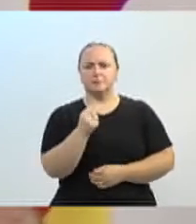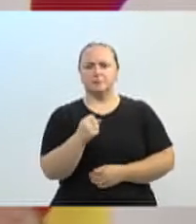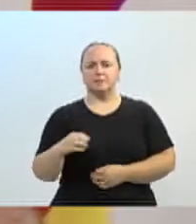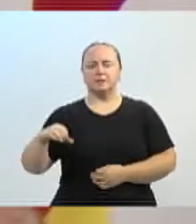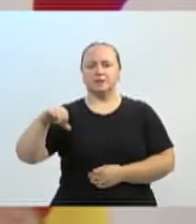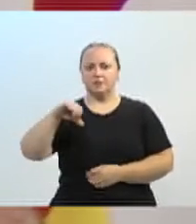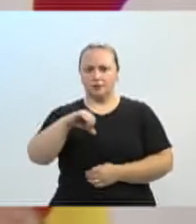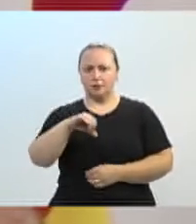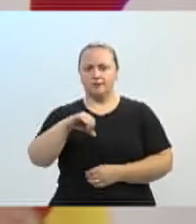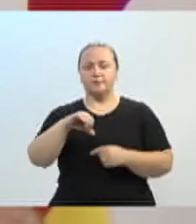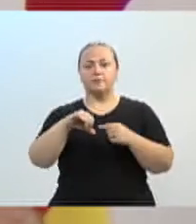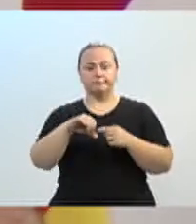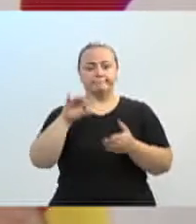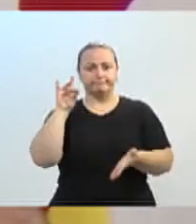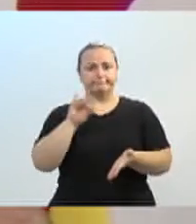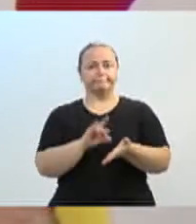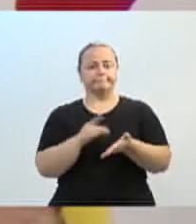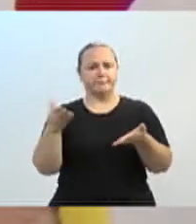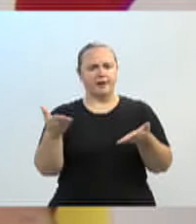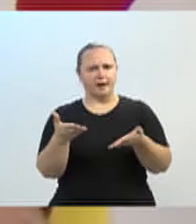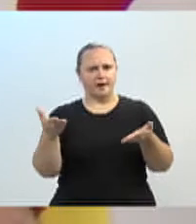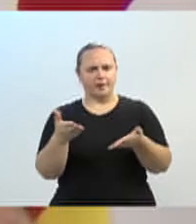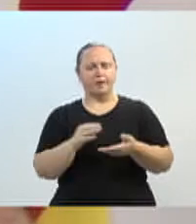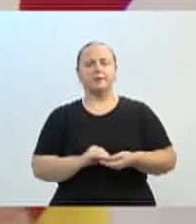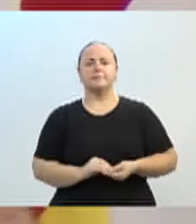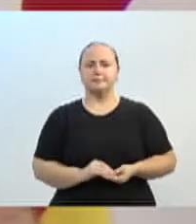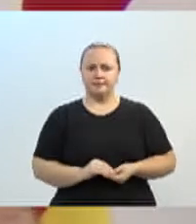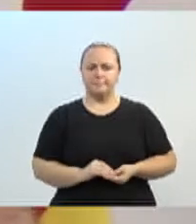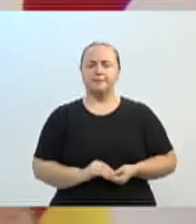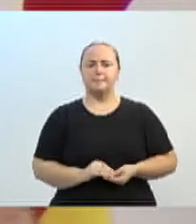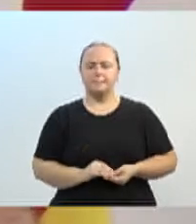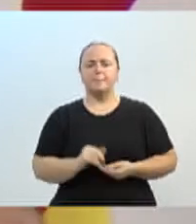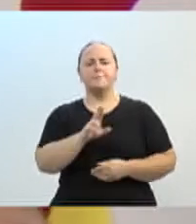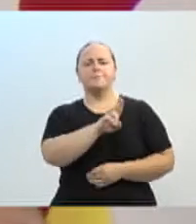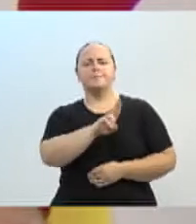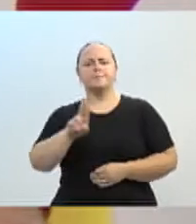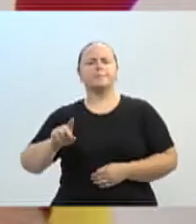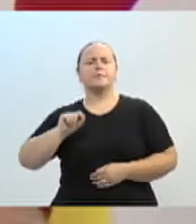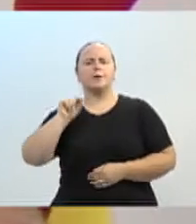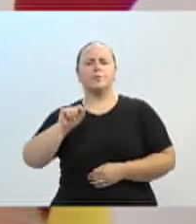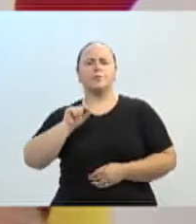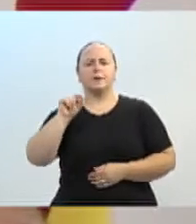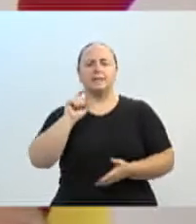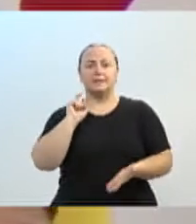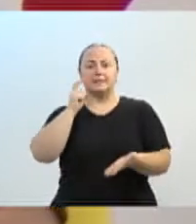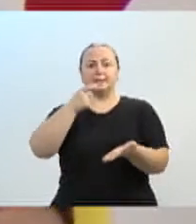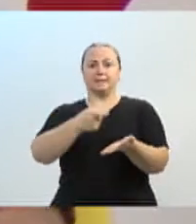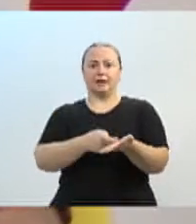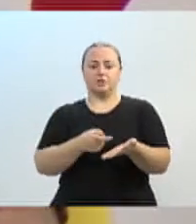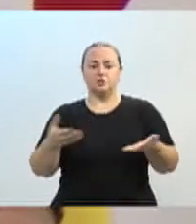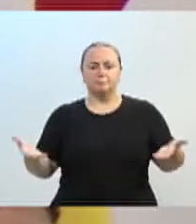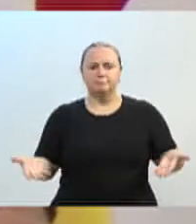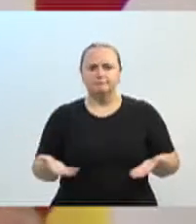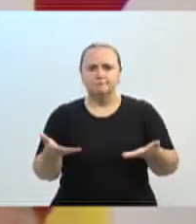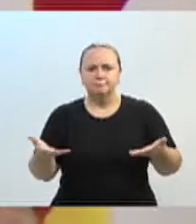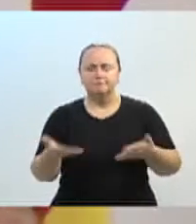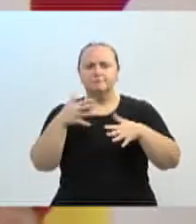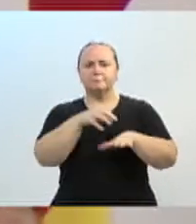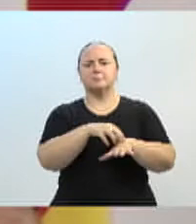3.689/1989, que está em vigor, que institui a chamada taxa de fomento ao turismo,